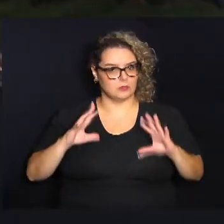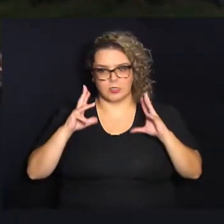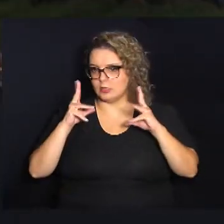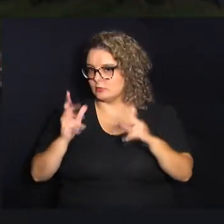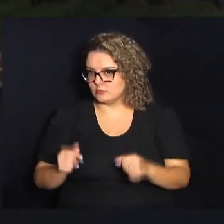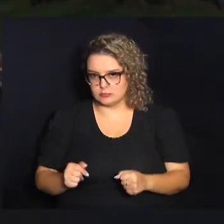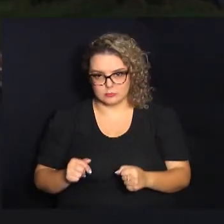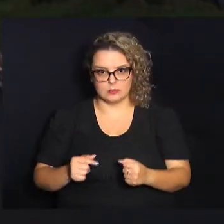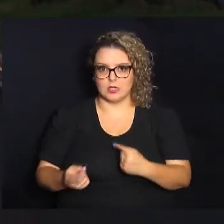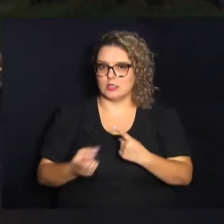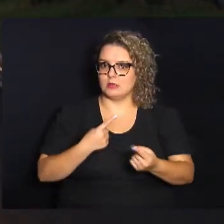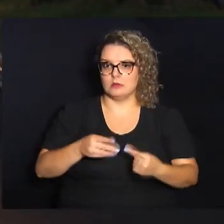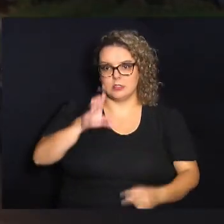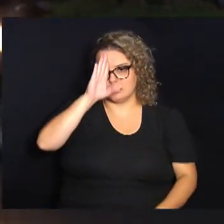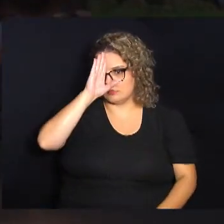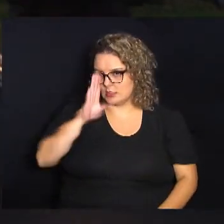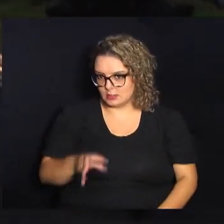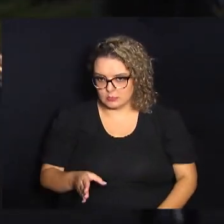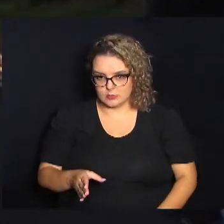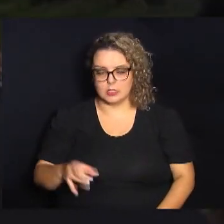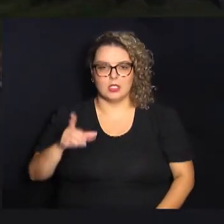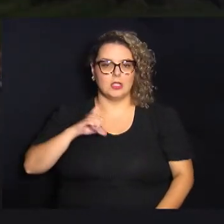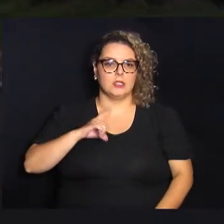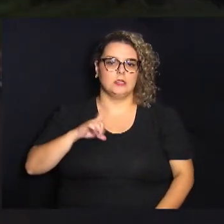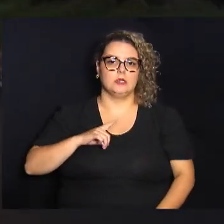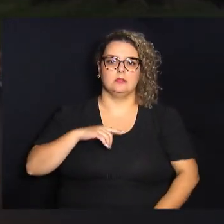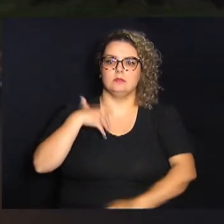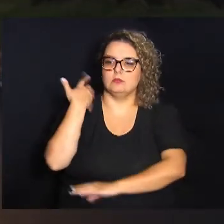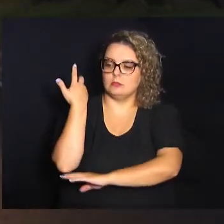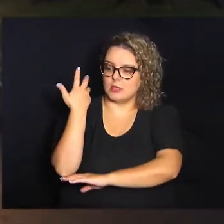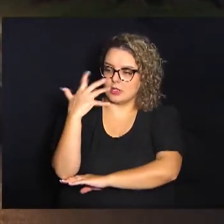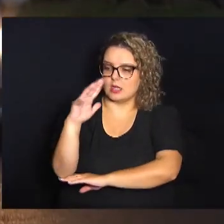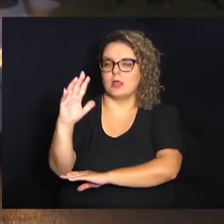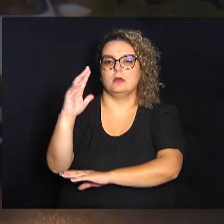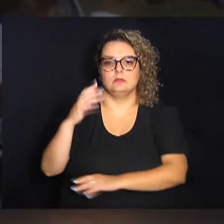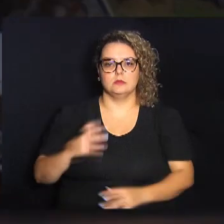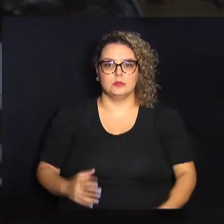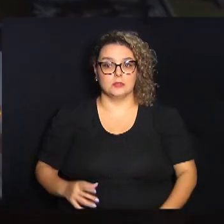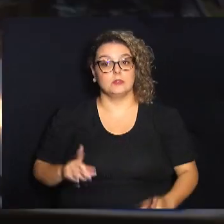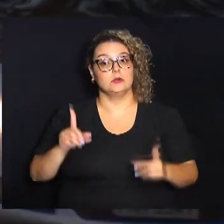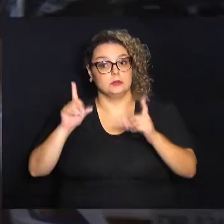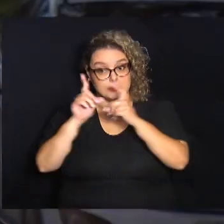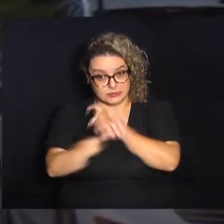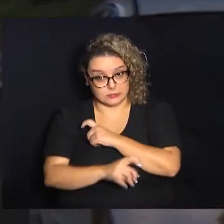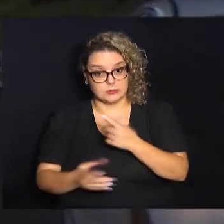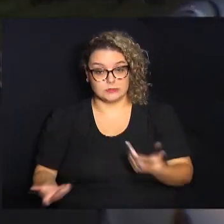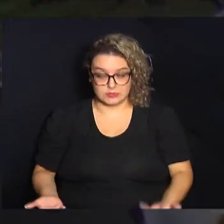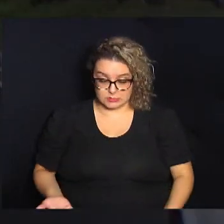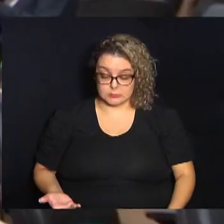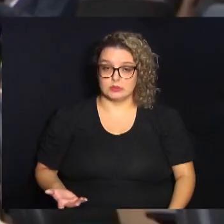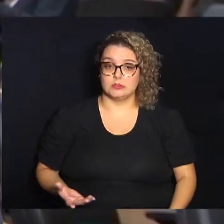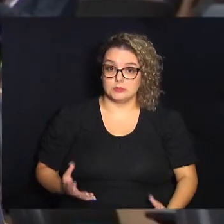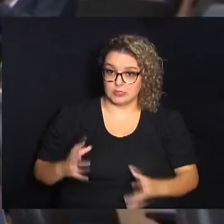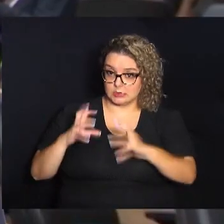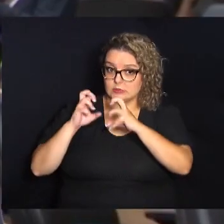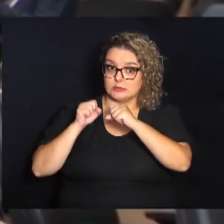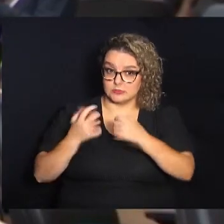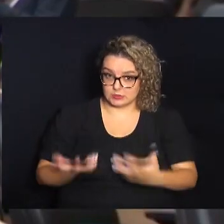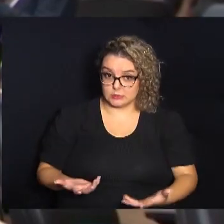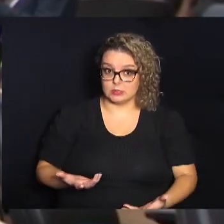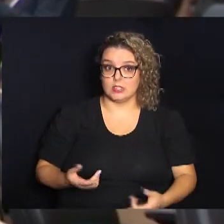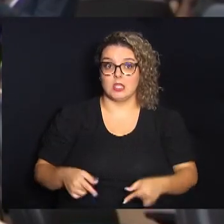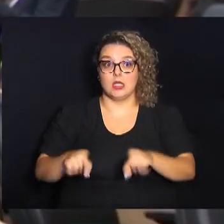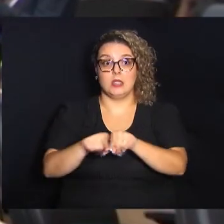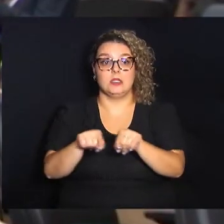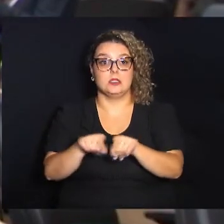vias principais, onde tem uma arborização ali mais complexa, né? Que acaba trazendo um pouco da escuridão, e como